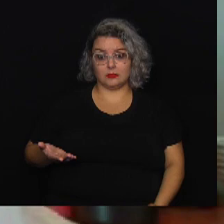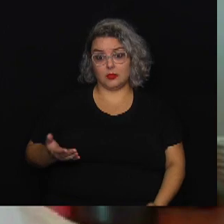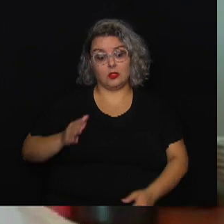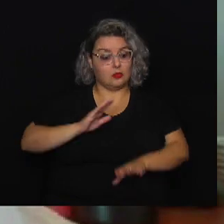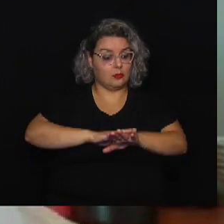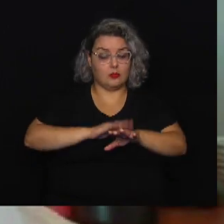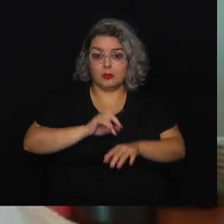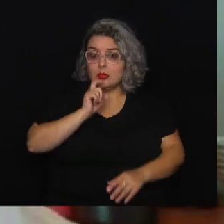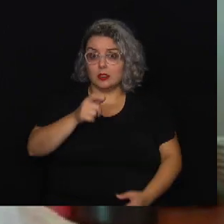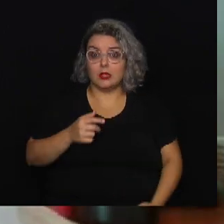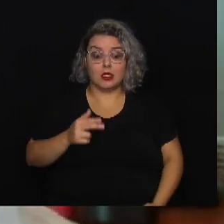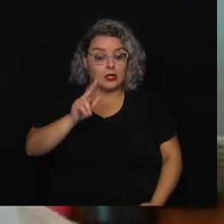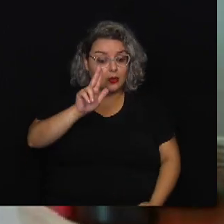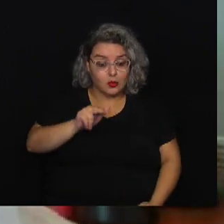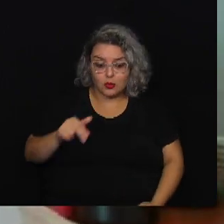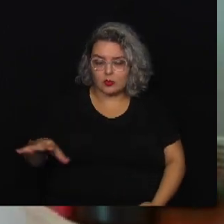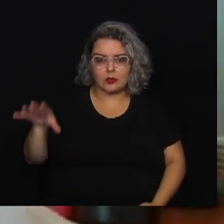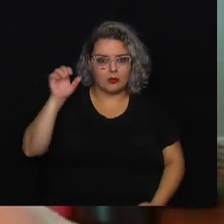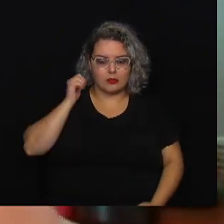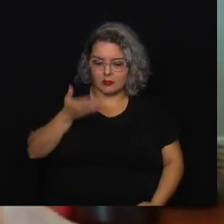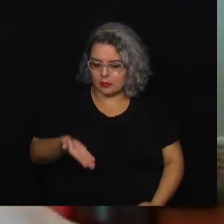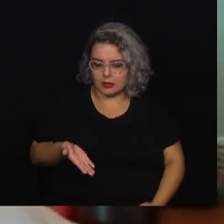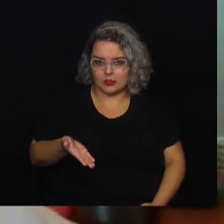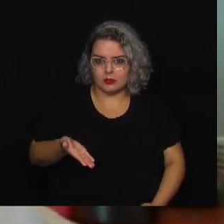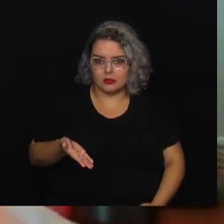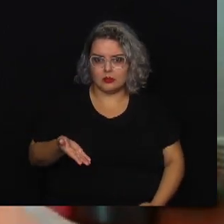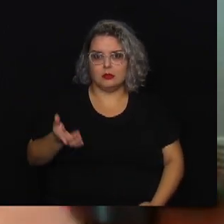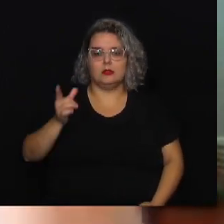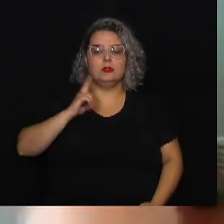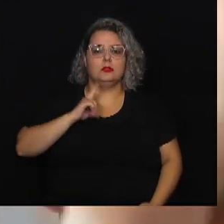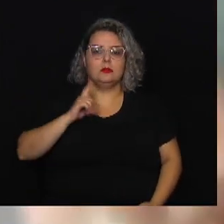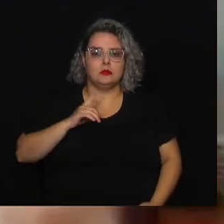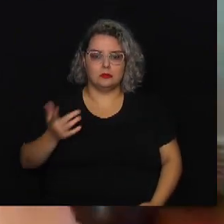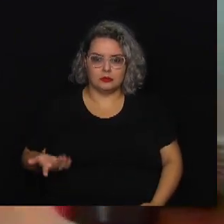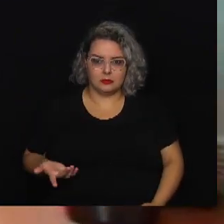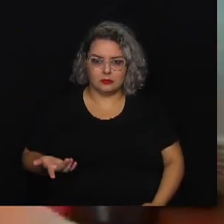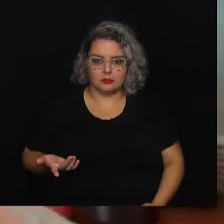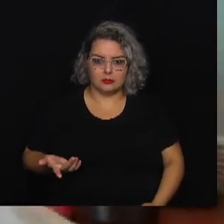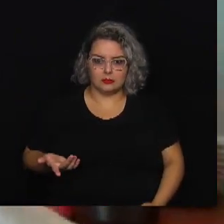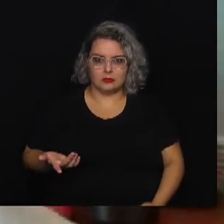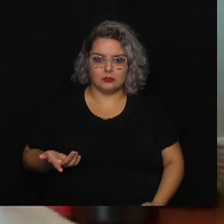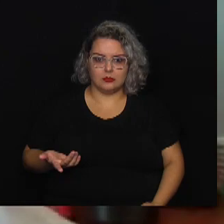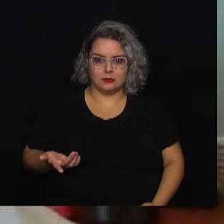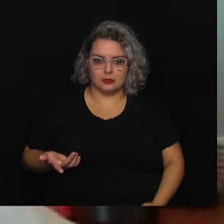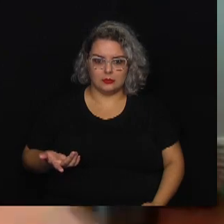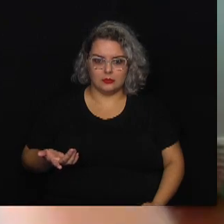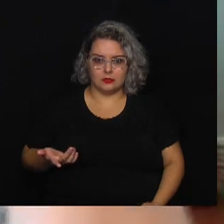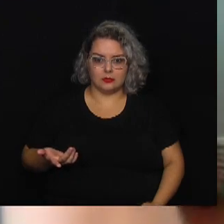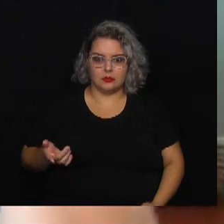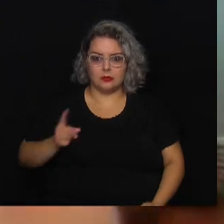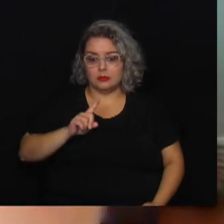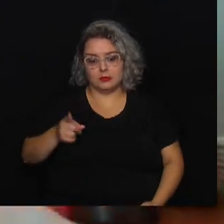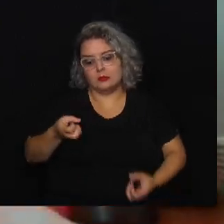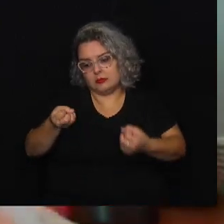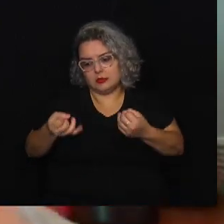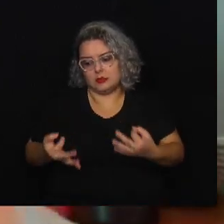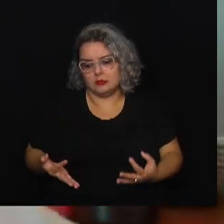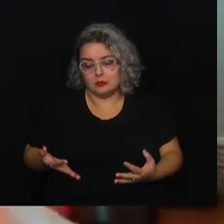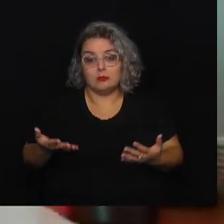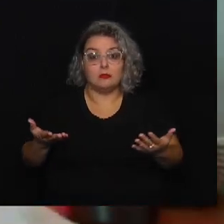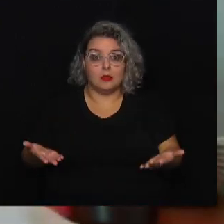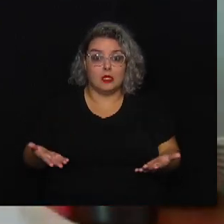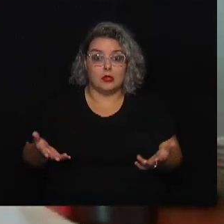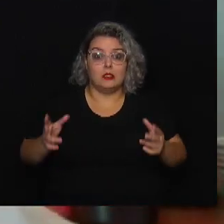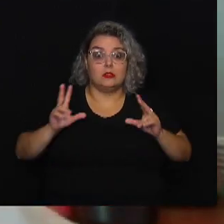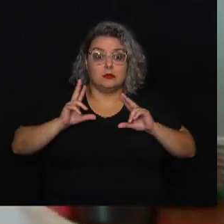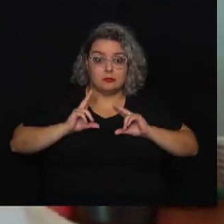foi ouvido, né? Então, tem aí muitas, não são justificáveis, mas merecem